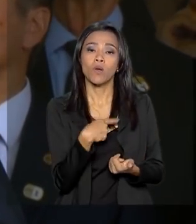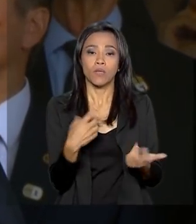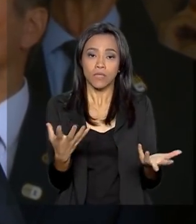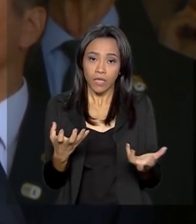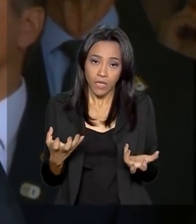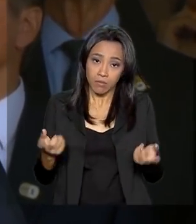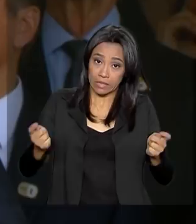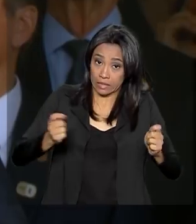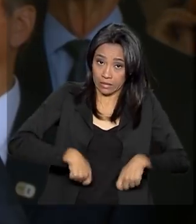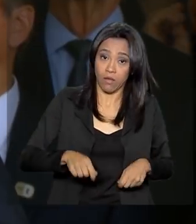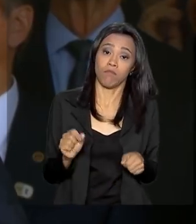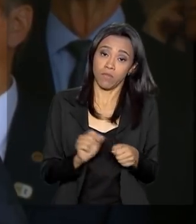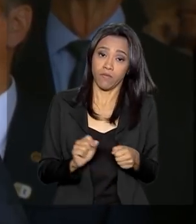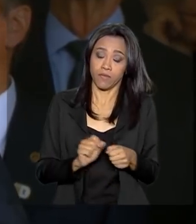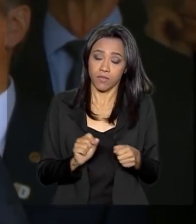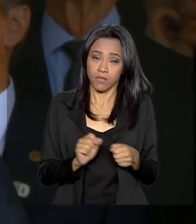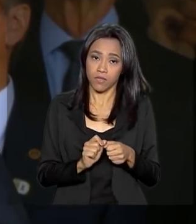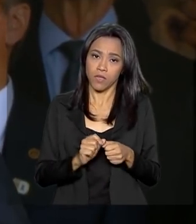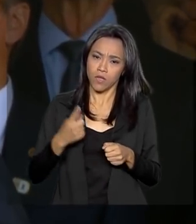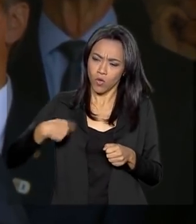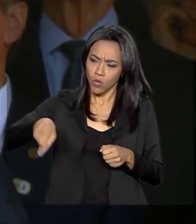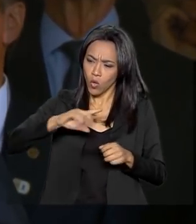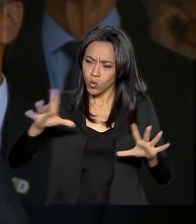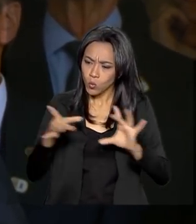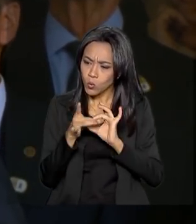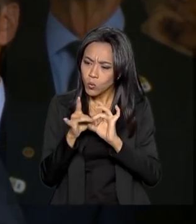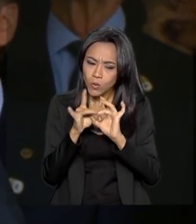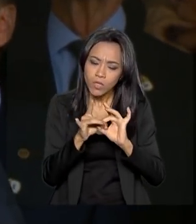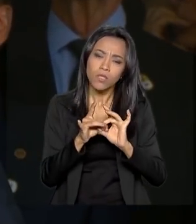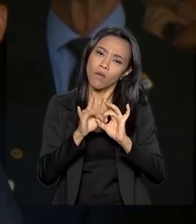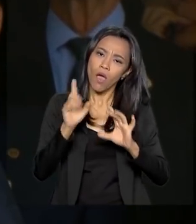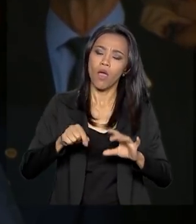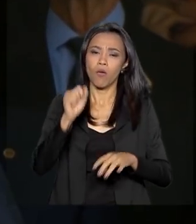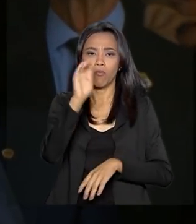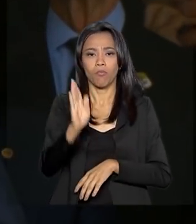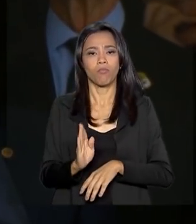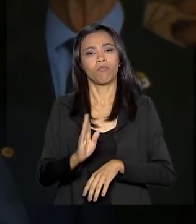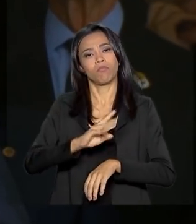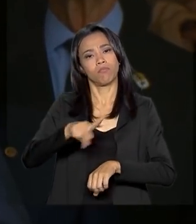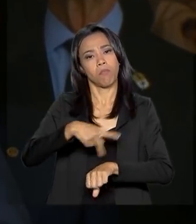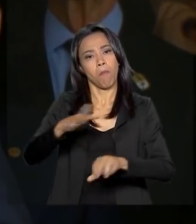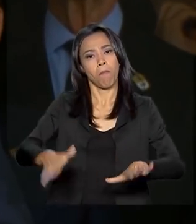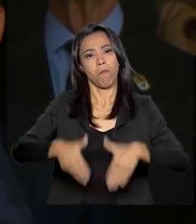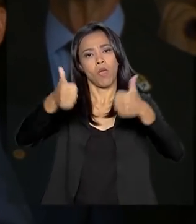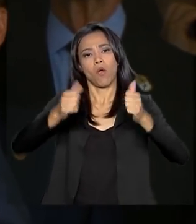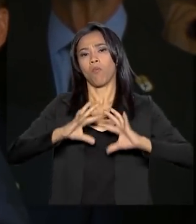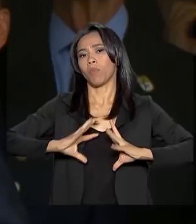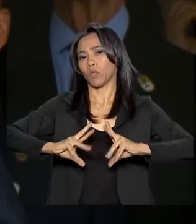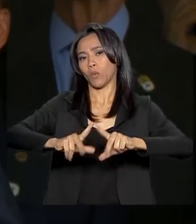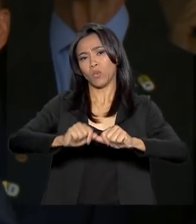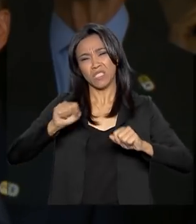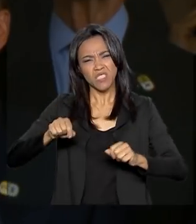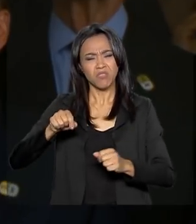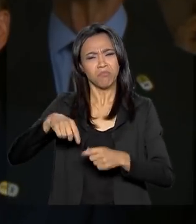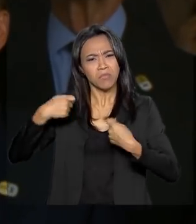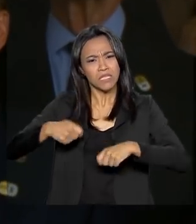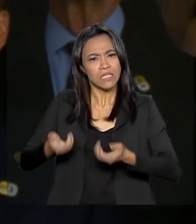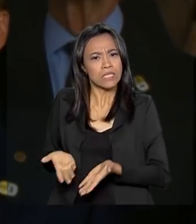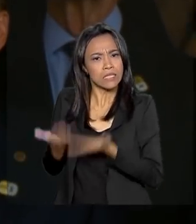podemos fazer com a nossa união é um Brasil melhor para todos. Isso tem que sair do papel,